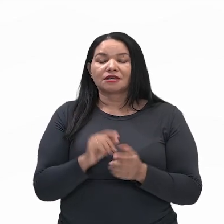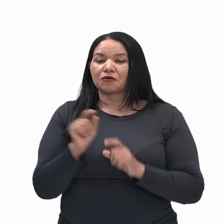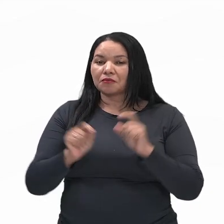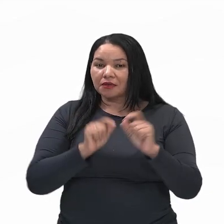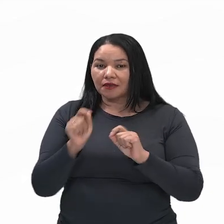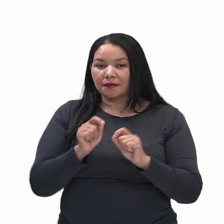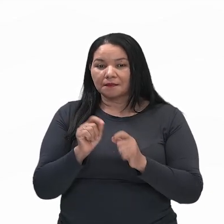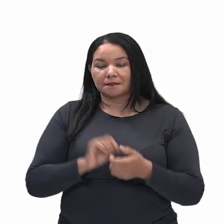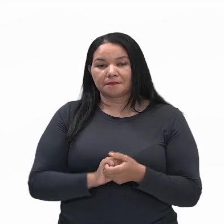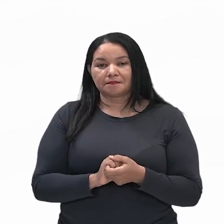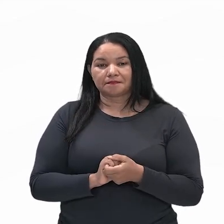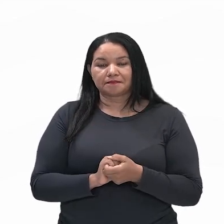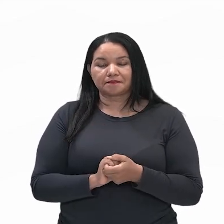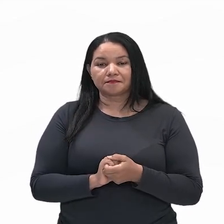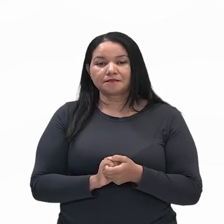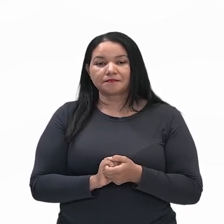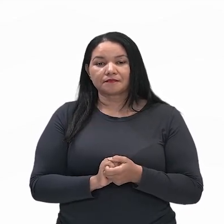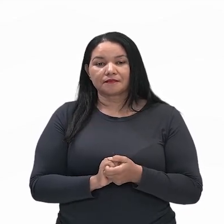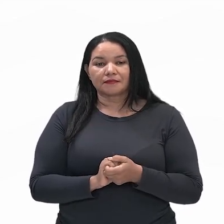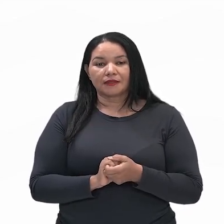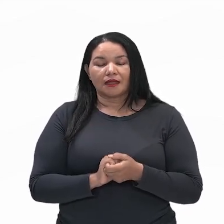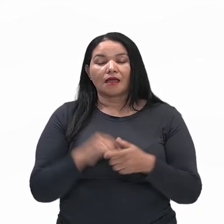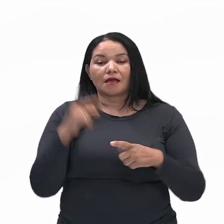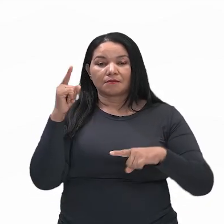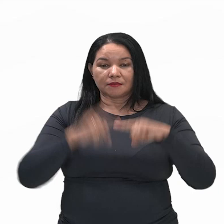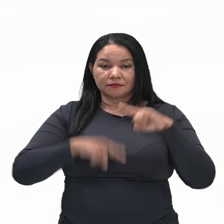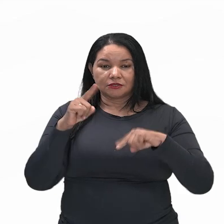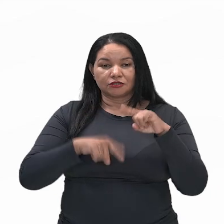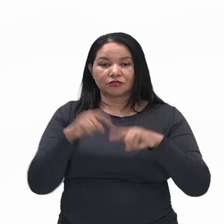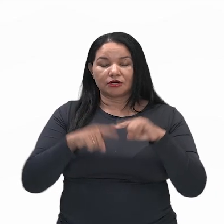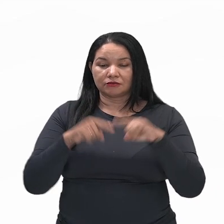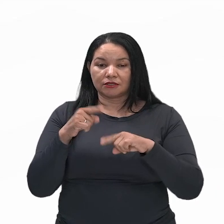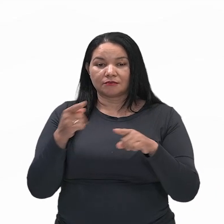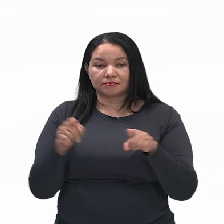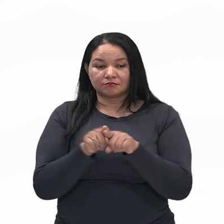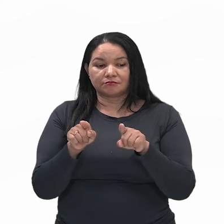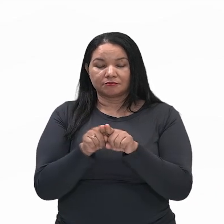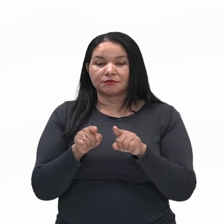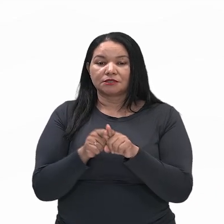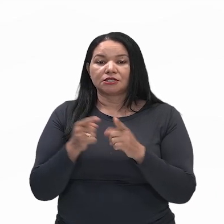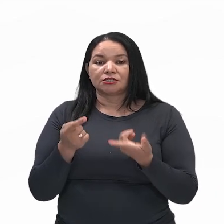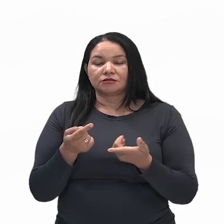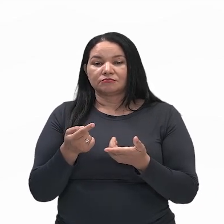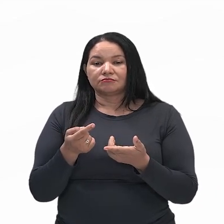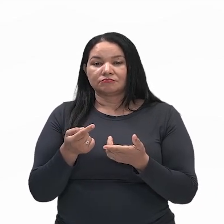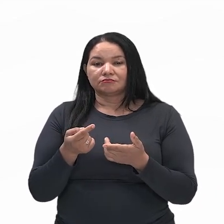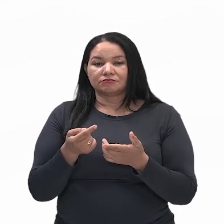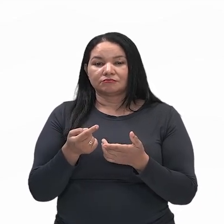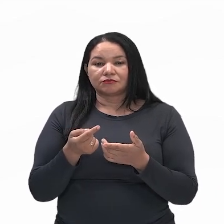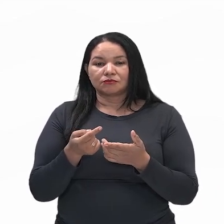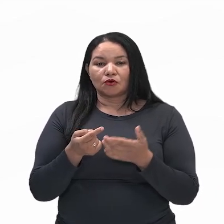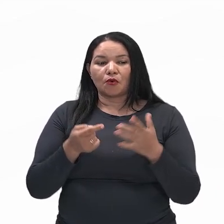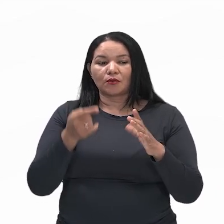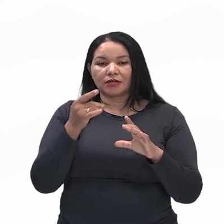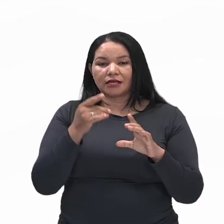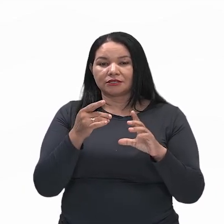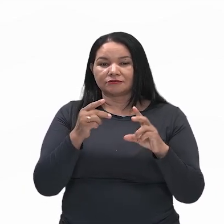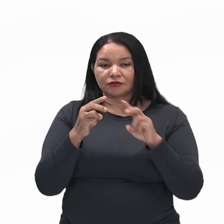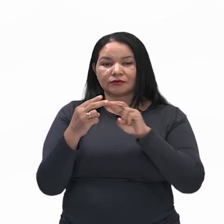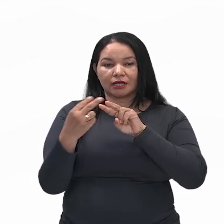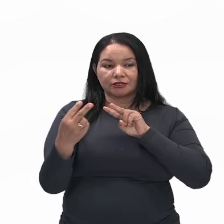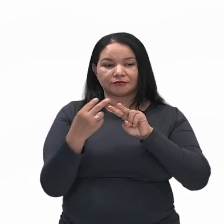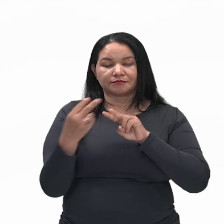Ferramentas de colaboração, né, online, tá? Que são softwares que usam